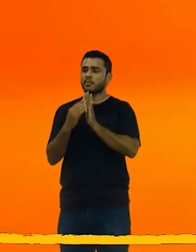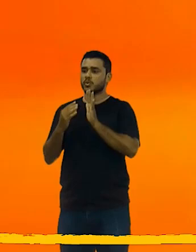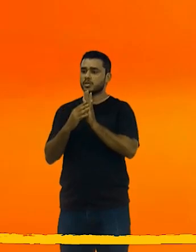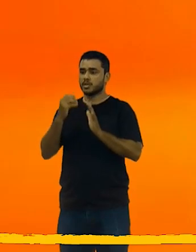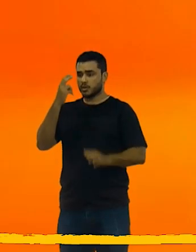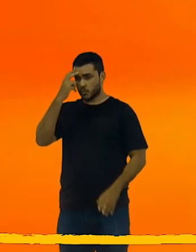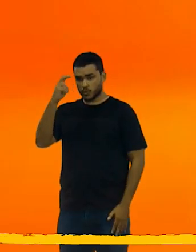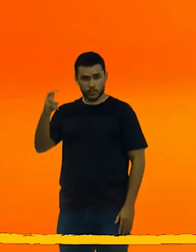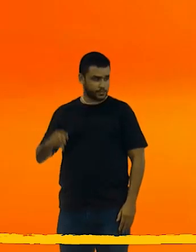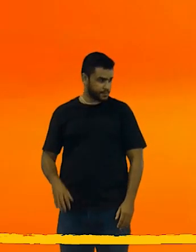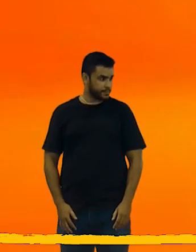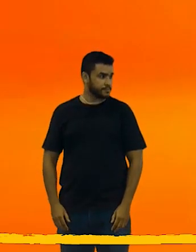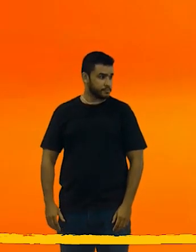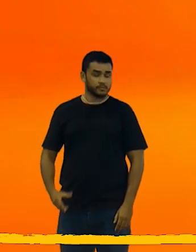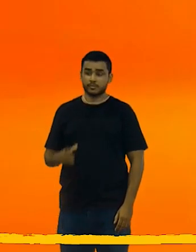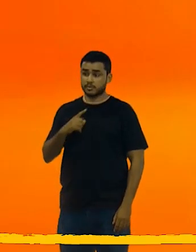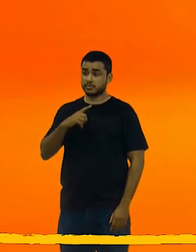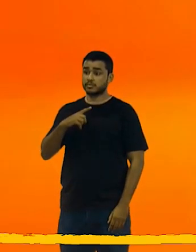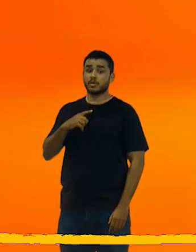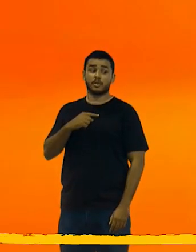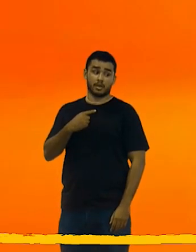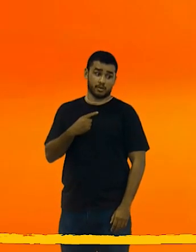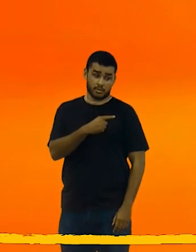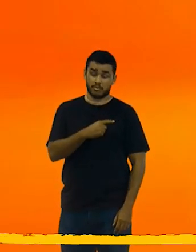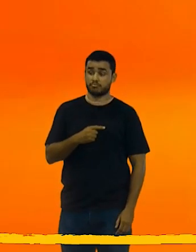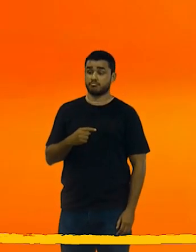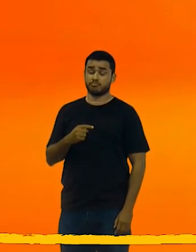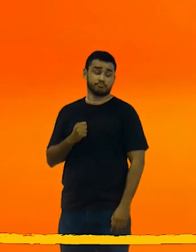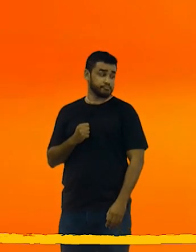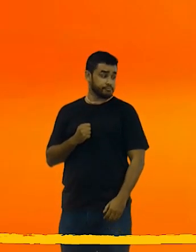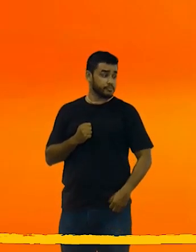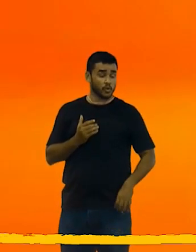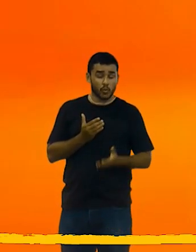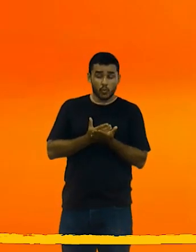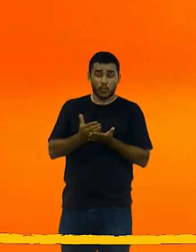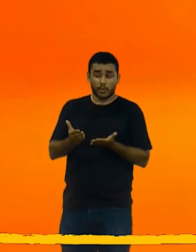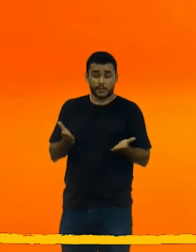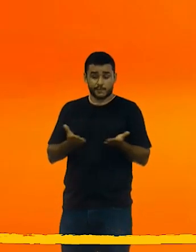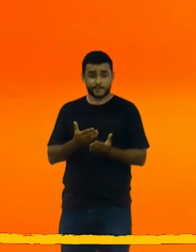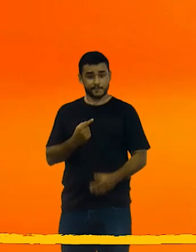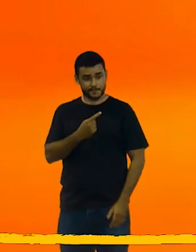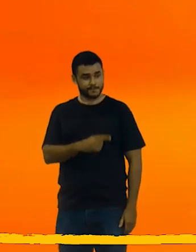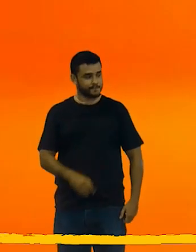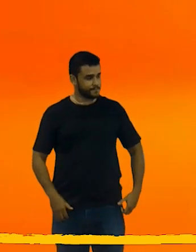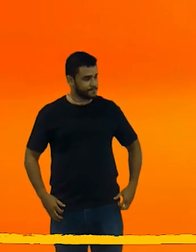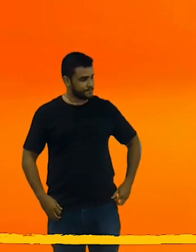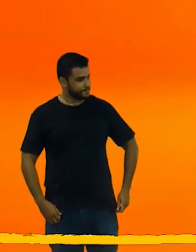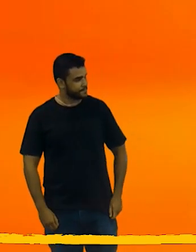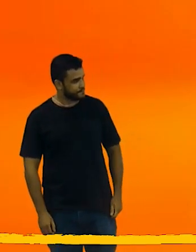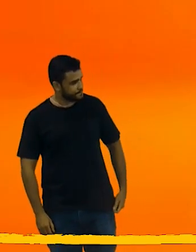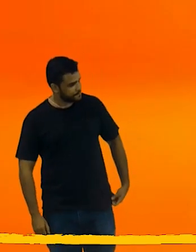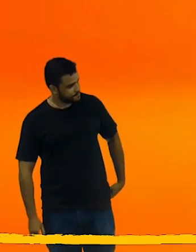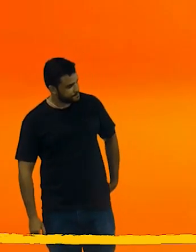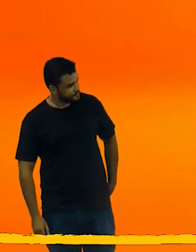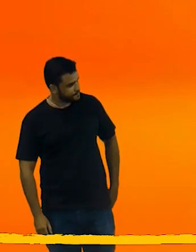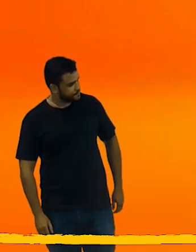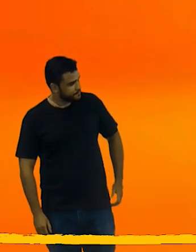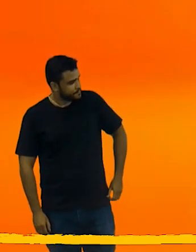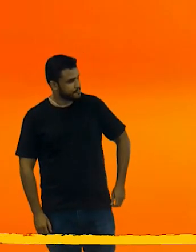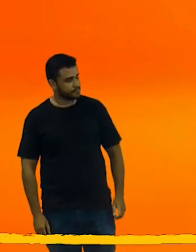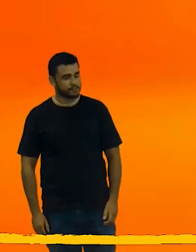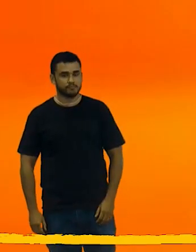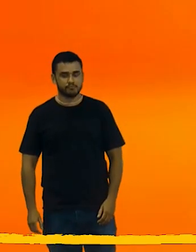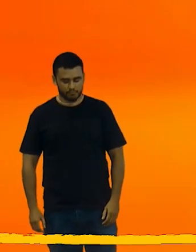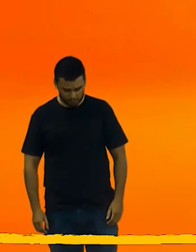vamos, professor Fernandes, preparar a cama para que a gente possa trabalhar em cima das informações que forem deixadas aqui para